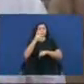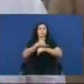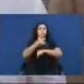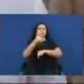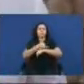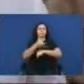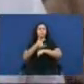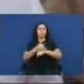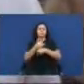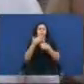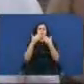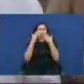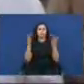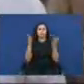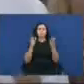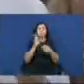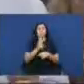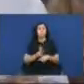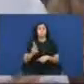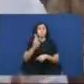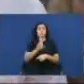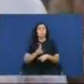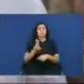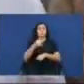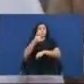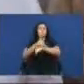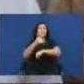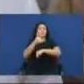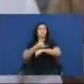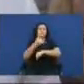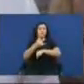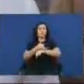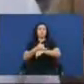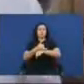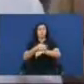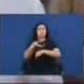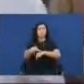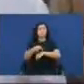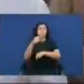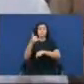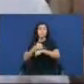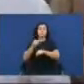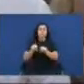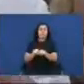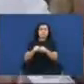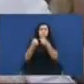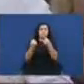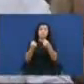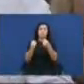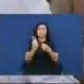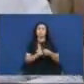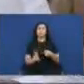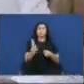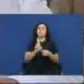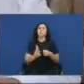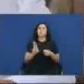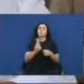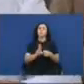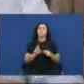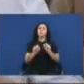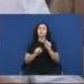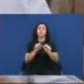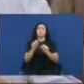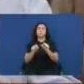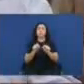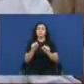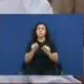bastante vulnerável e a pessoa usou aquele pedaço de ferro que estava lá, eles conseguiram quebrar e usaram esse como